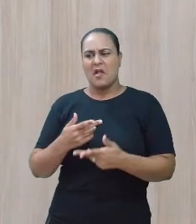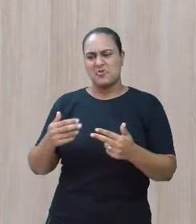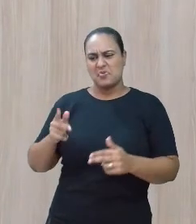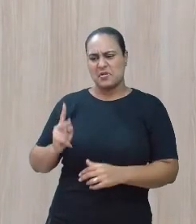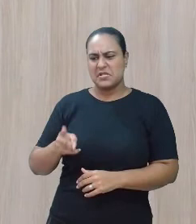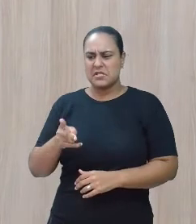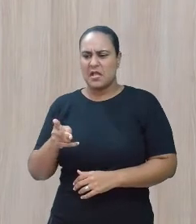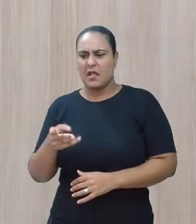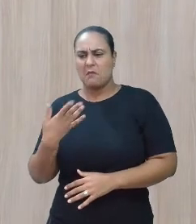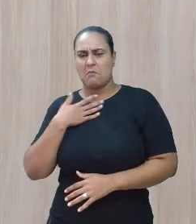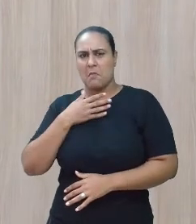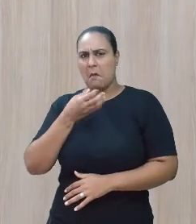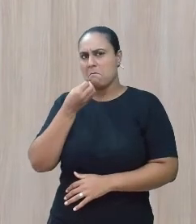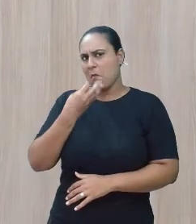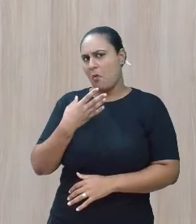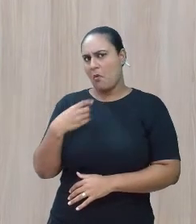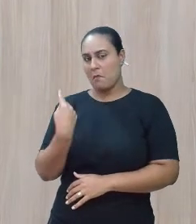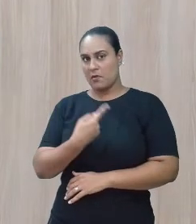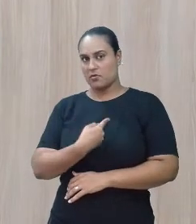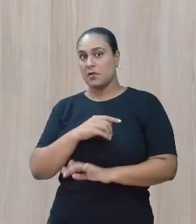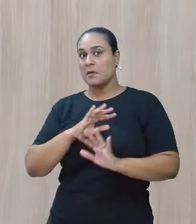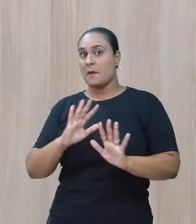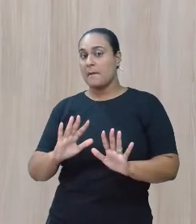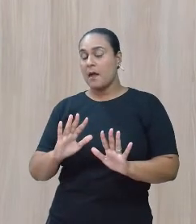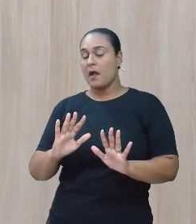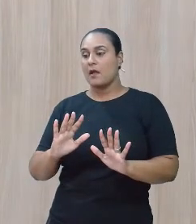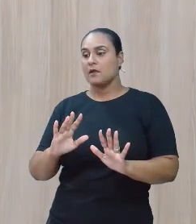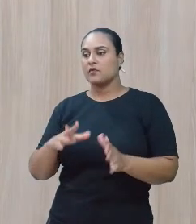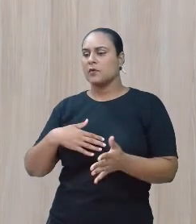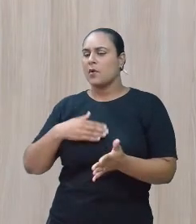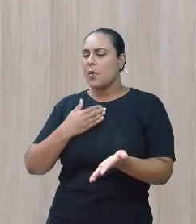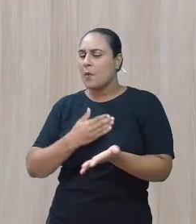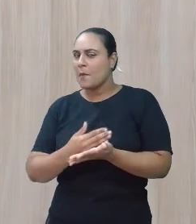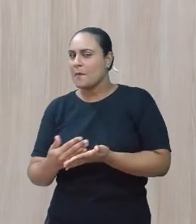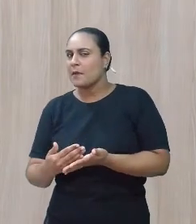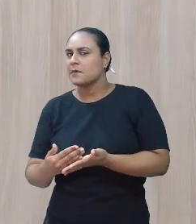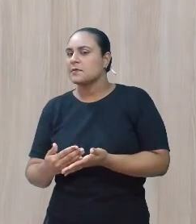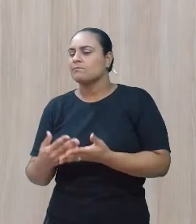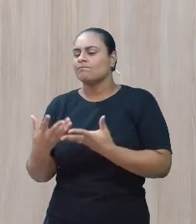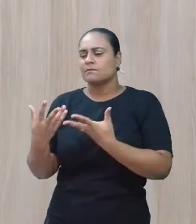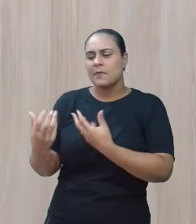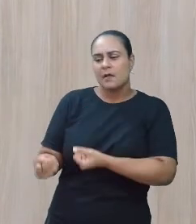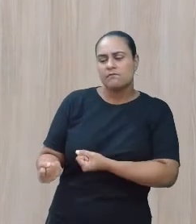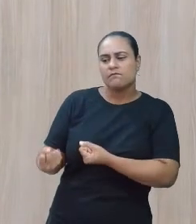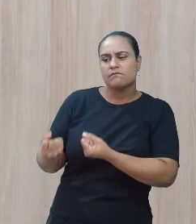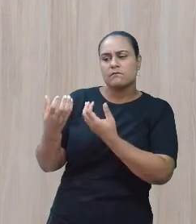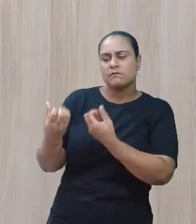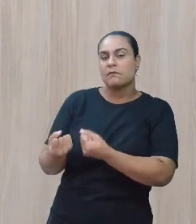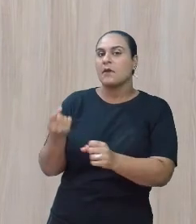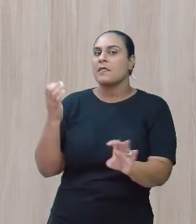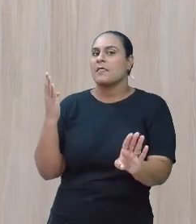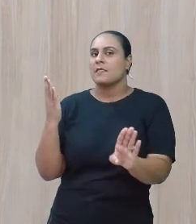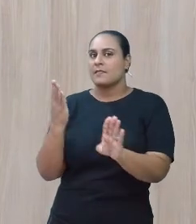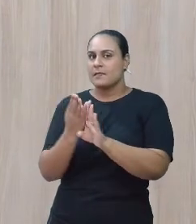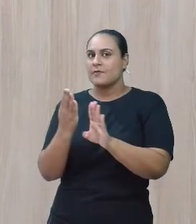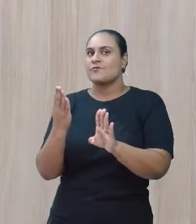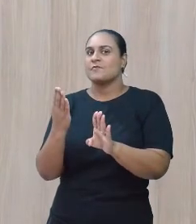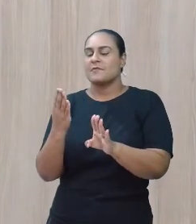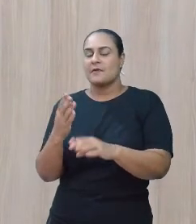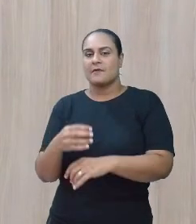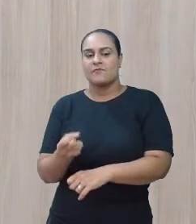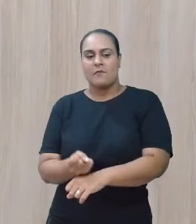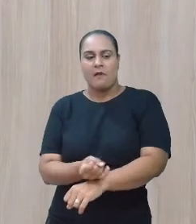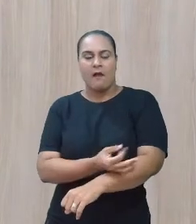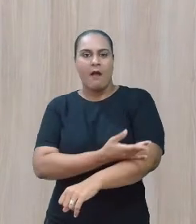tão agradável para nós. Mas quando começamos a fazer, olha, descobrimos, né, temos